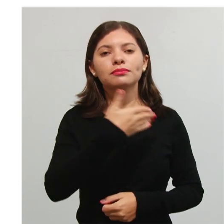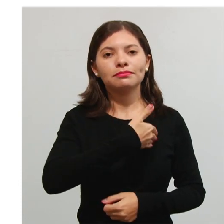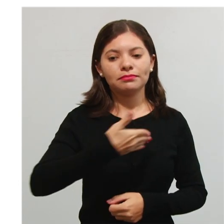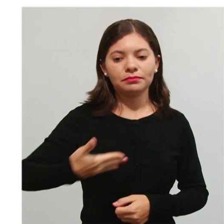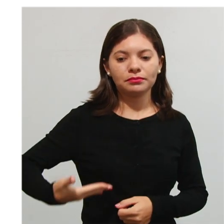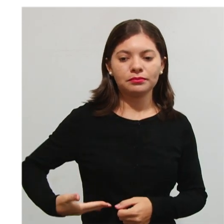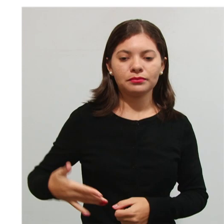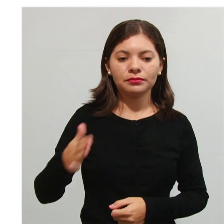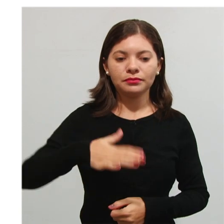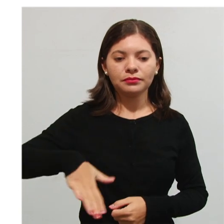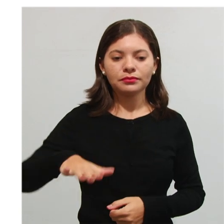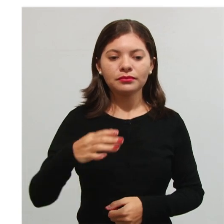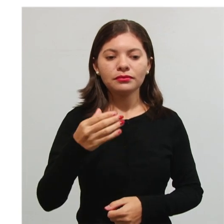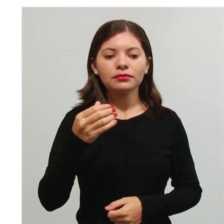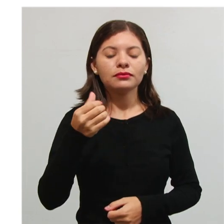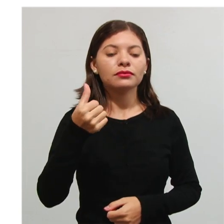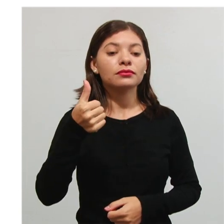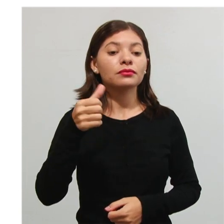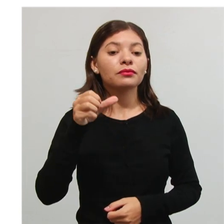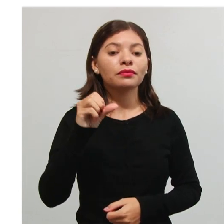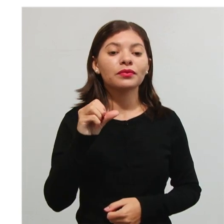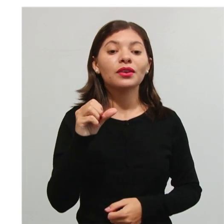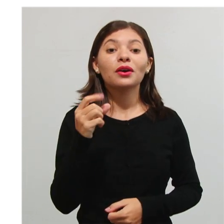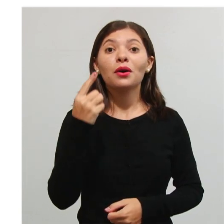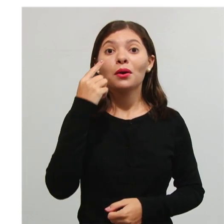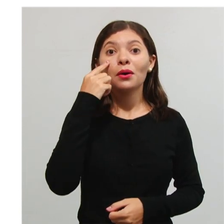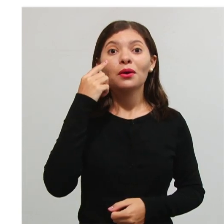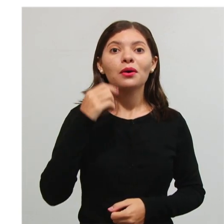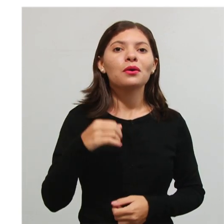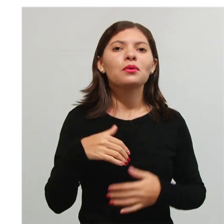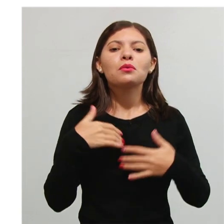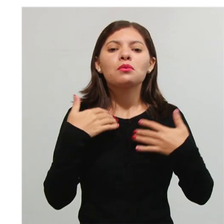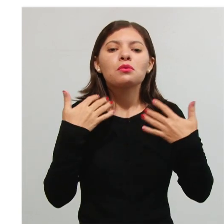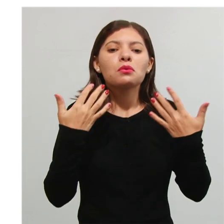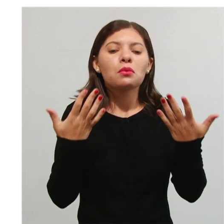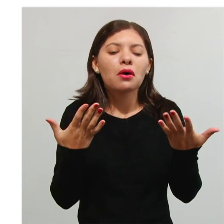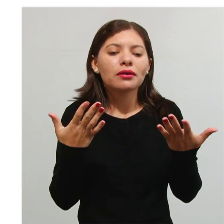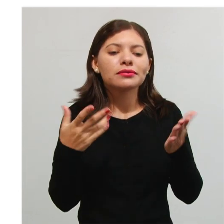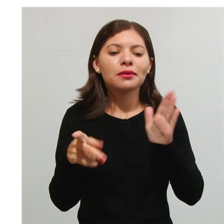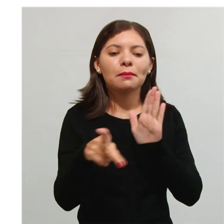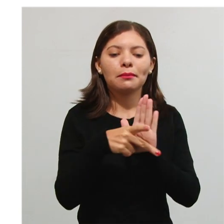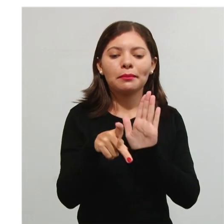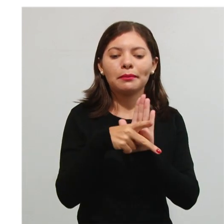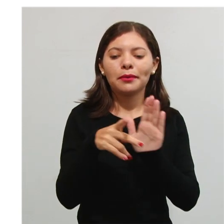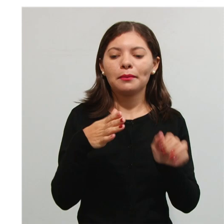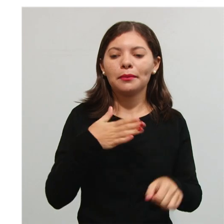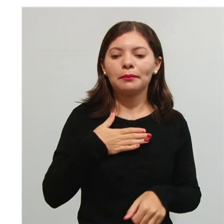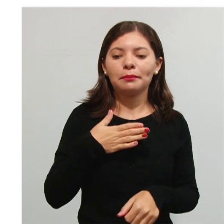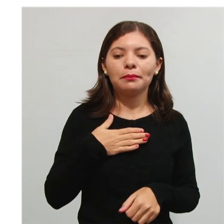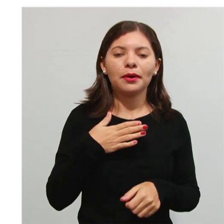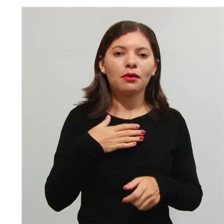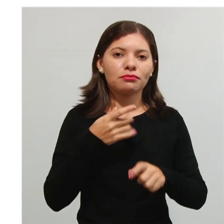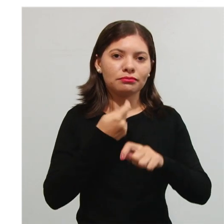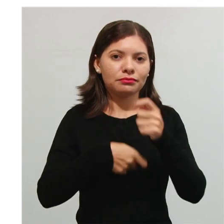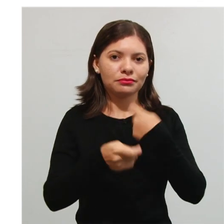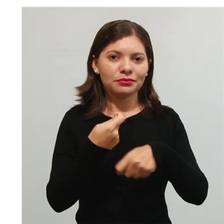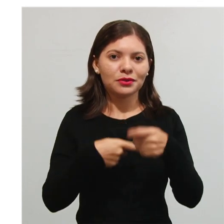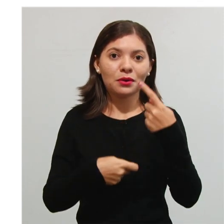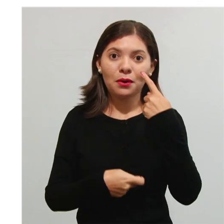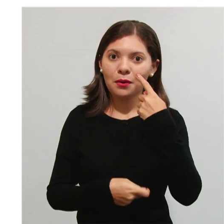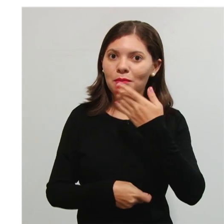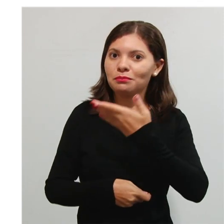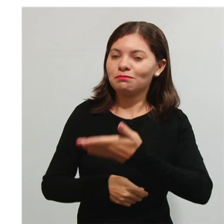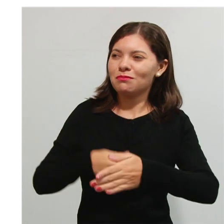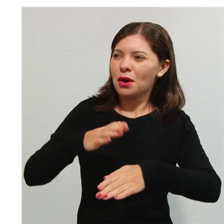temos aqui 19%. Agora, quantos gostariam de ter o seu próprio negócio? E olha aí o nosso percentual, mais